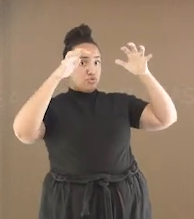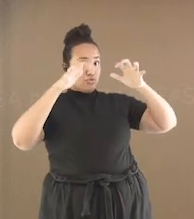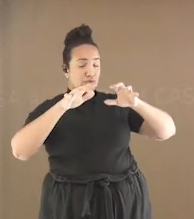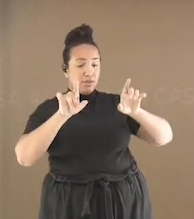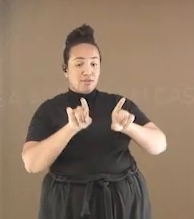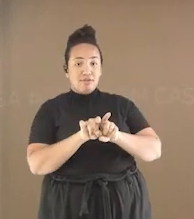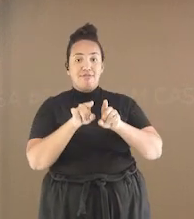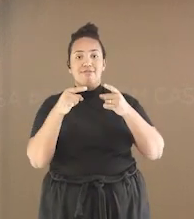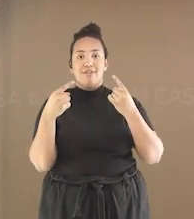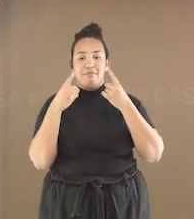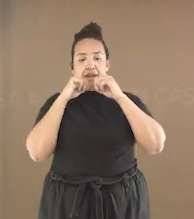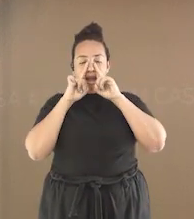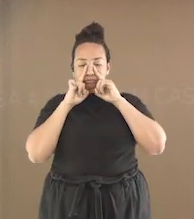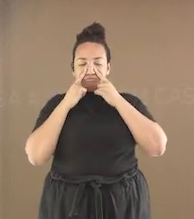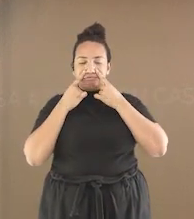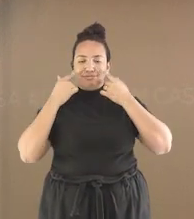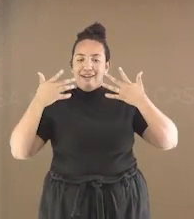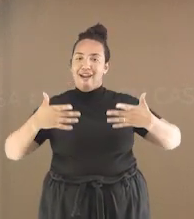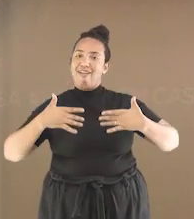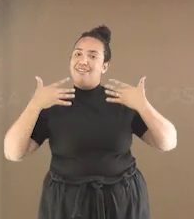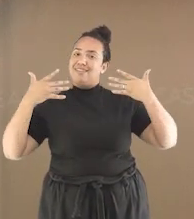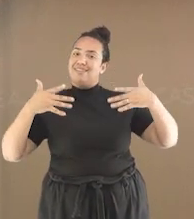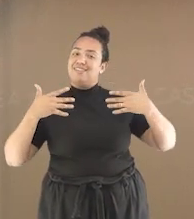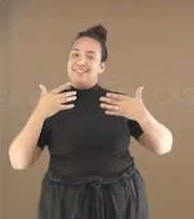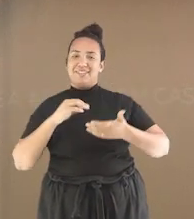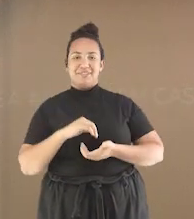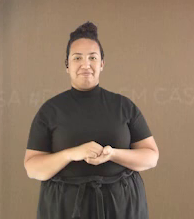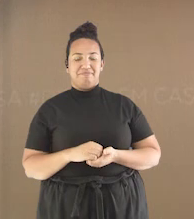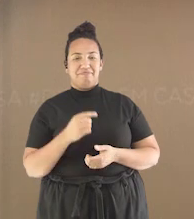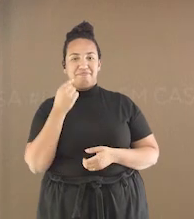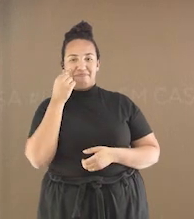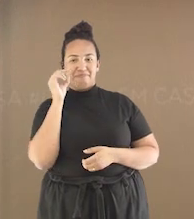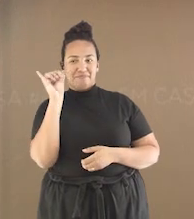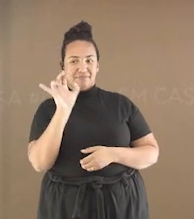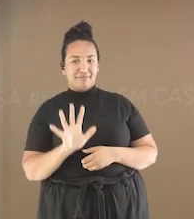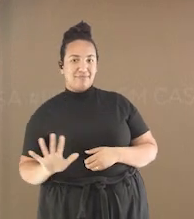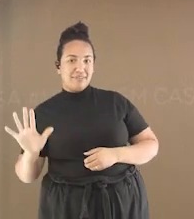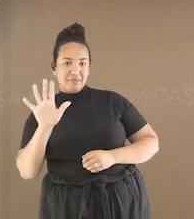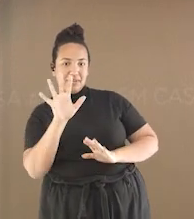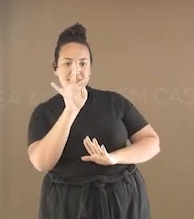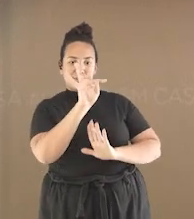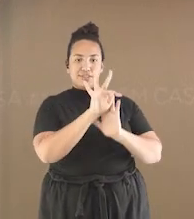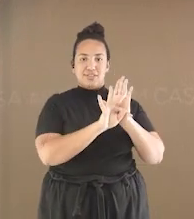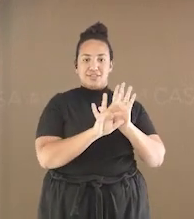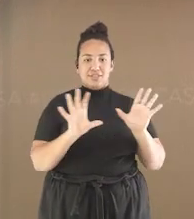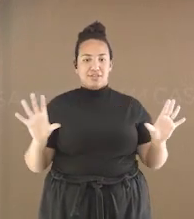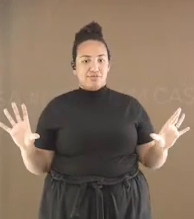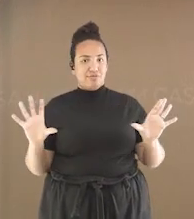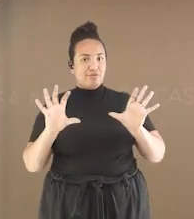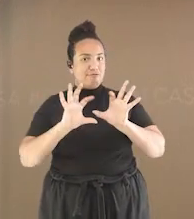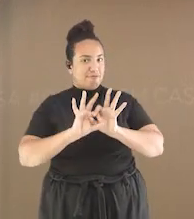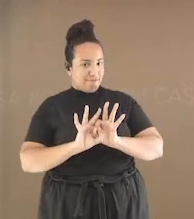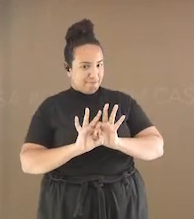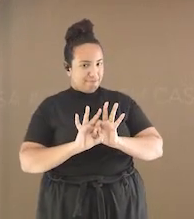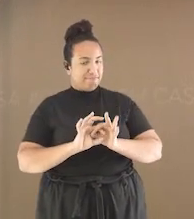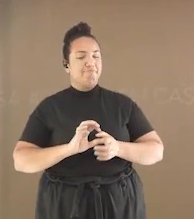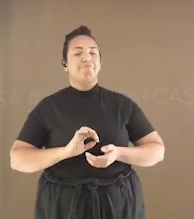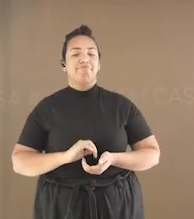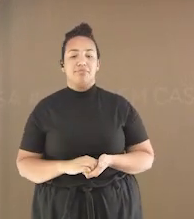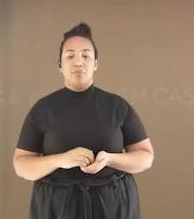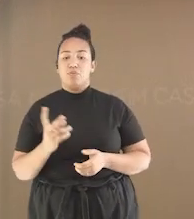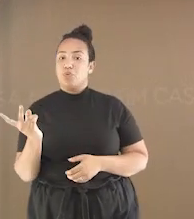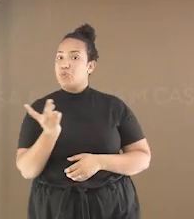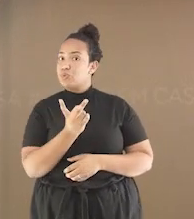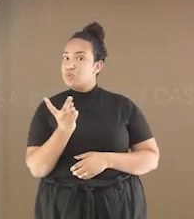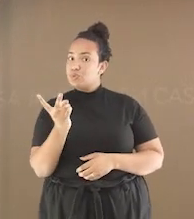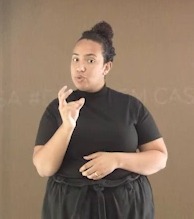houve também um choro de alegria. Viu só como ele usa essa junção de imagem, texto, escrito? E